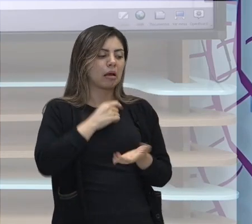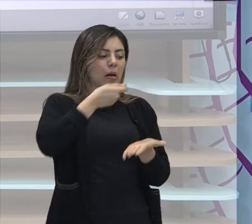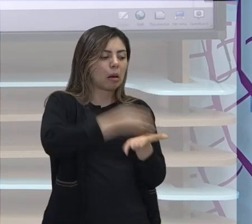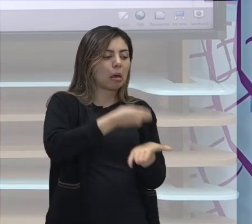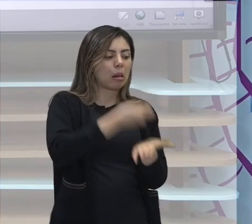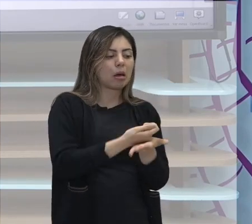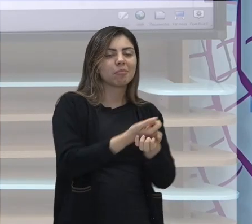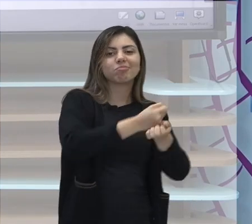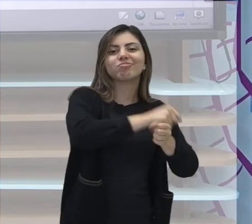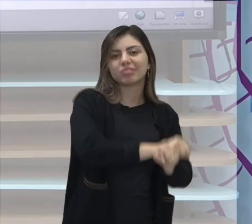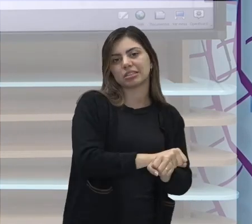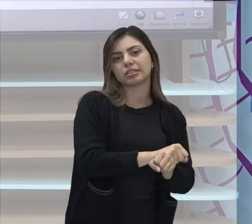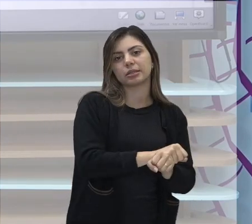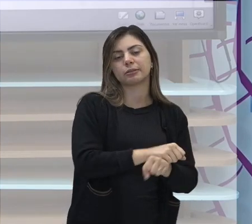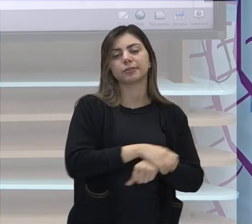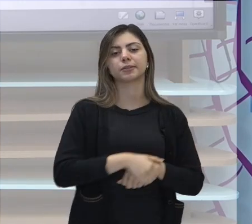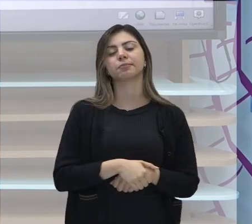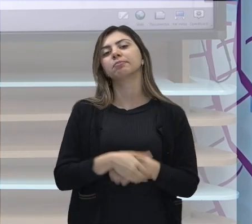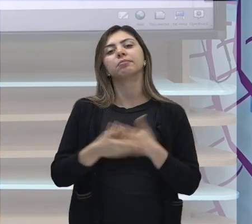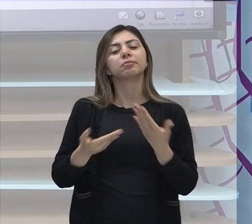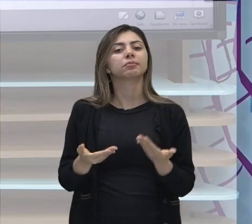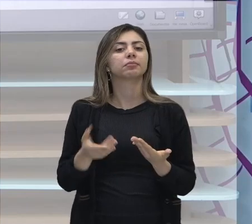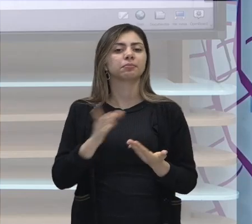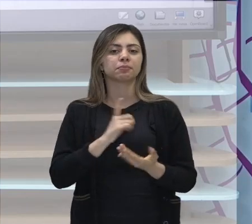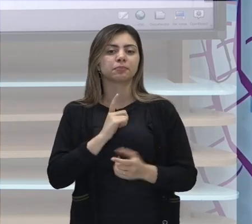escravizados, né, na qual você tem